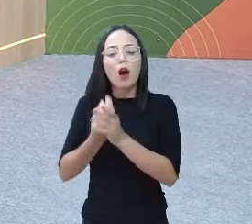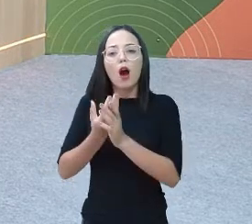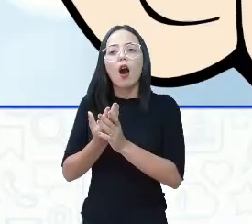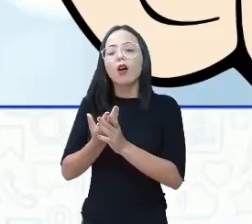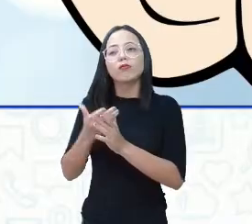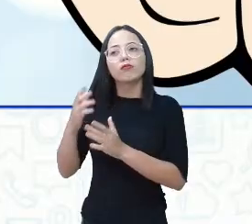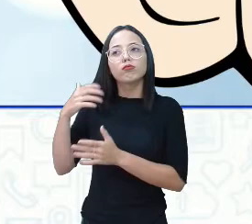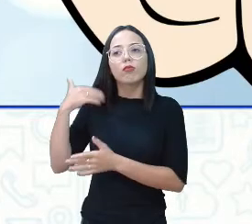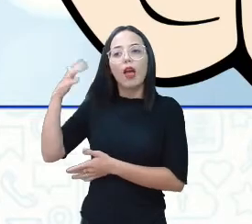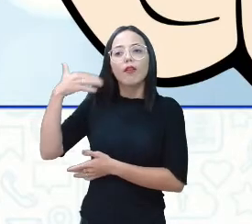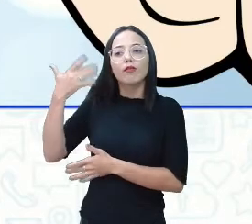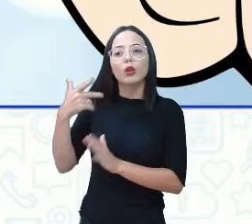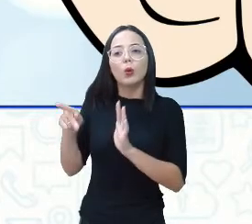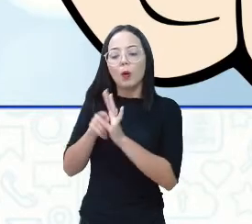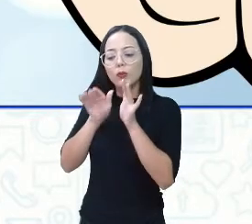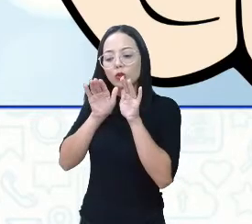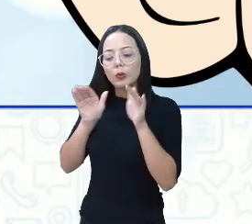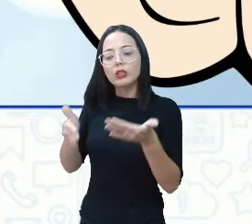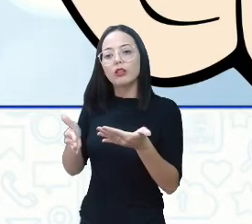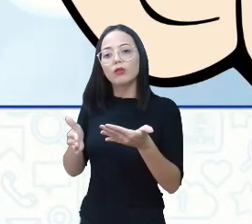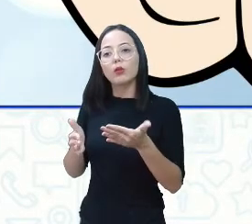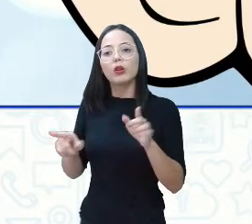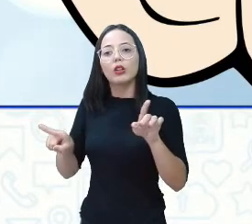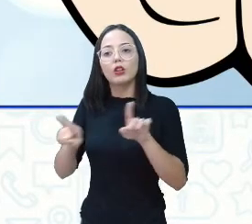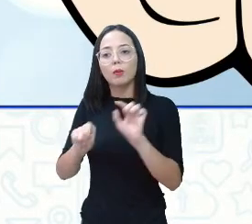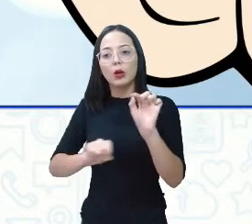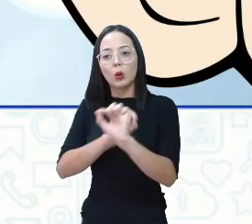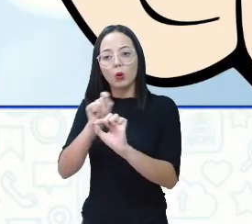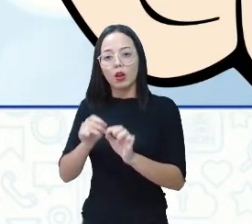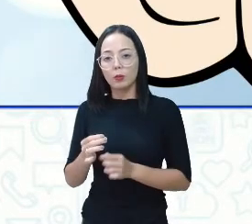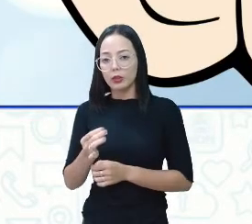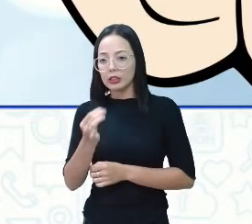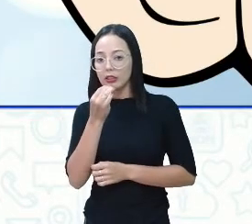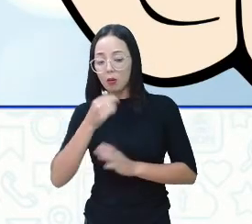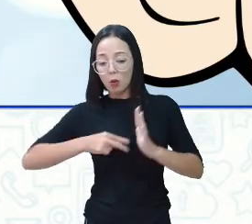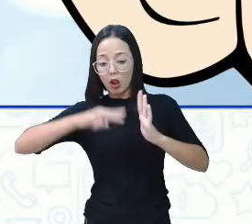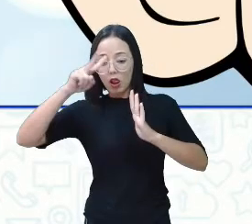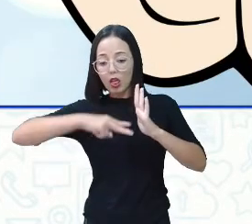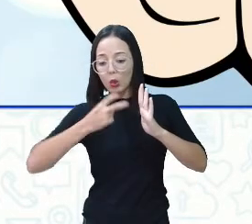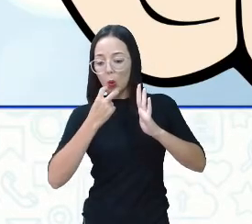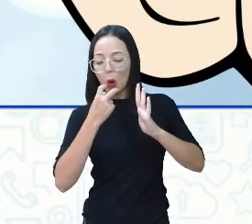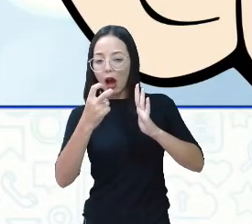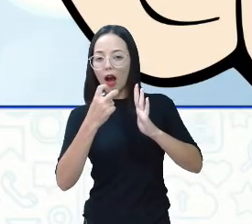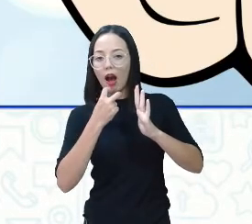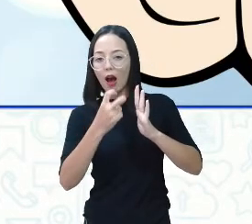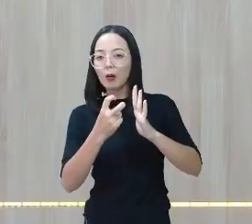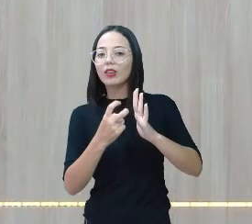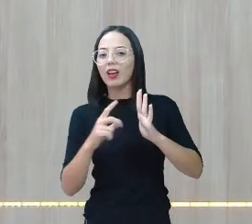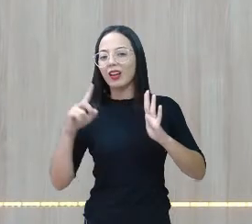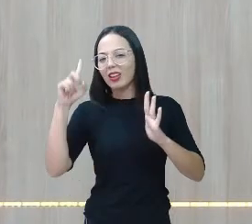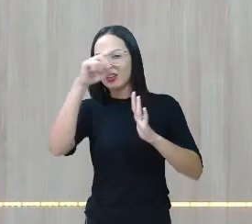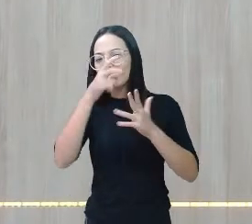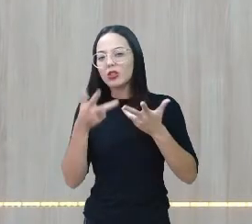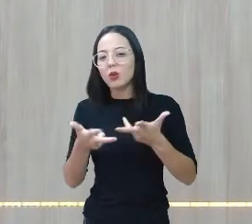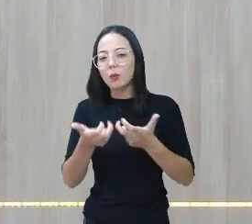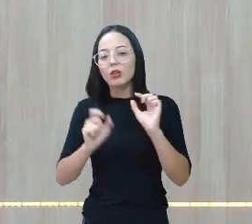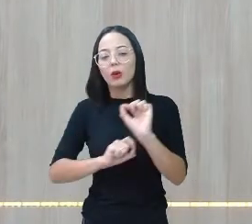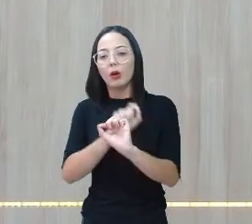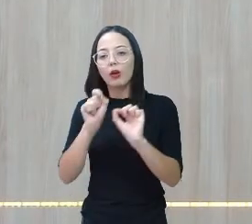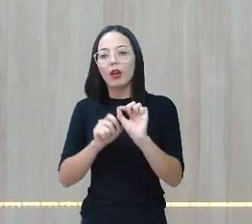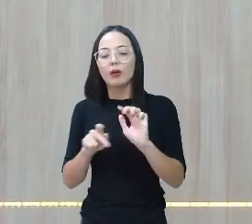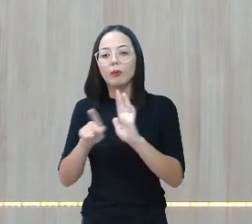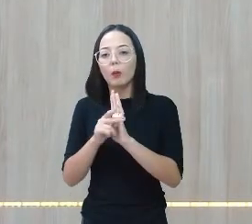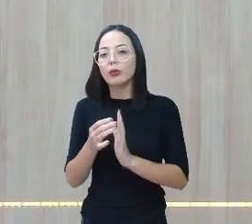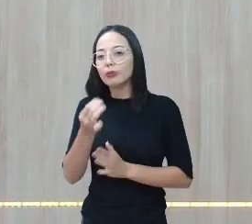efeitos sonoros específicos, mais facilmente identificáveis quando lido em voz alta, né? É mais difícil a gente perceber